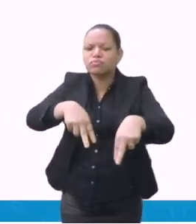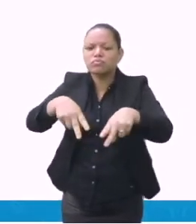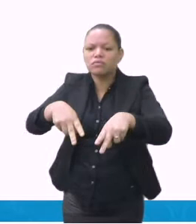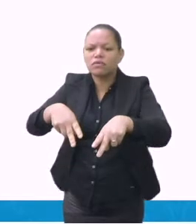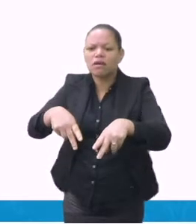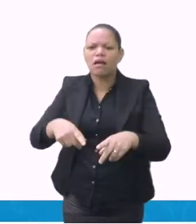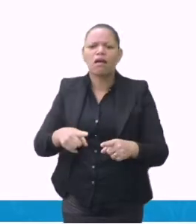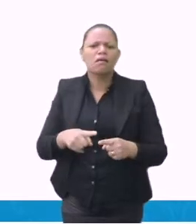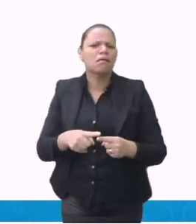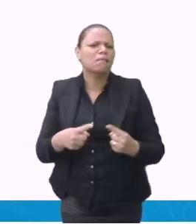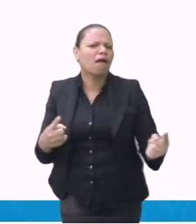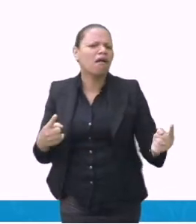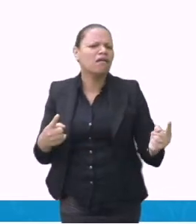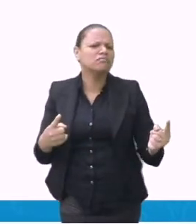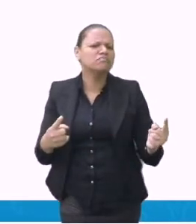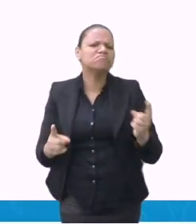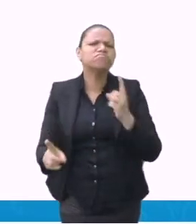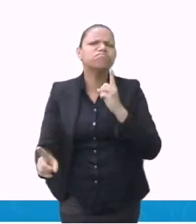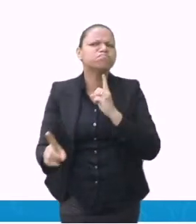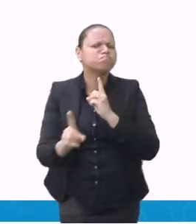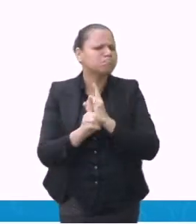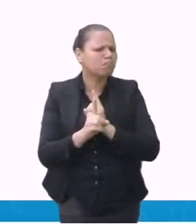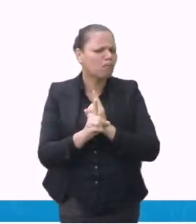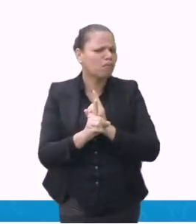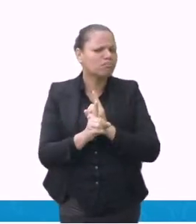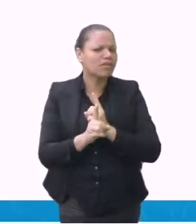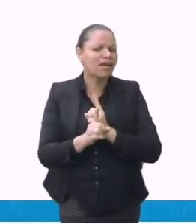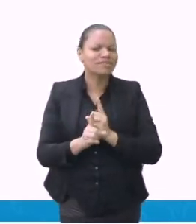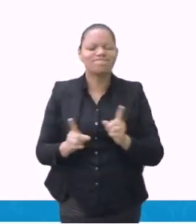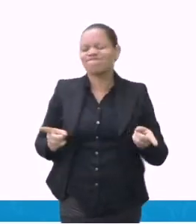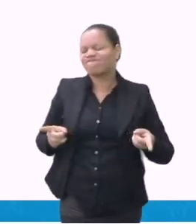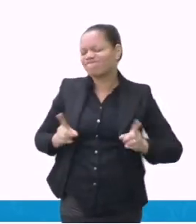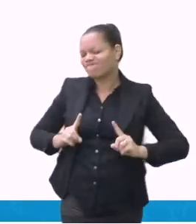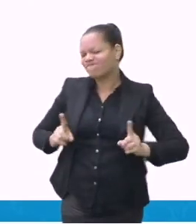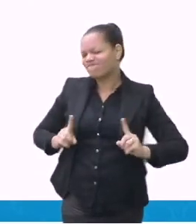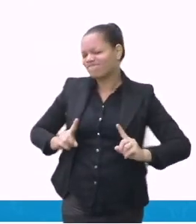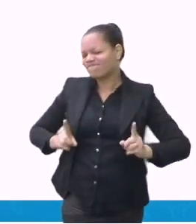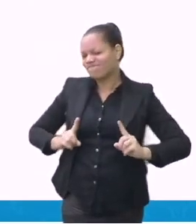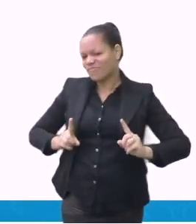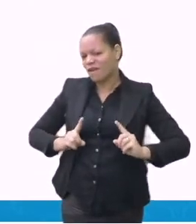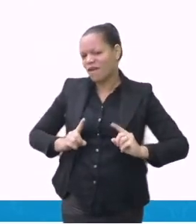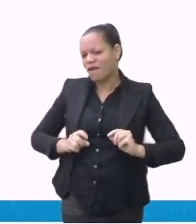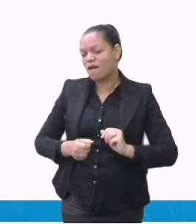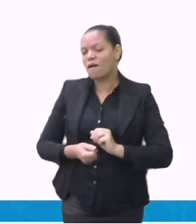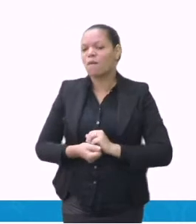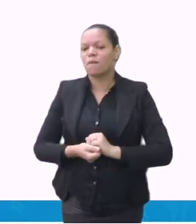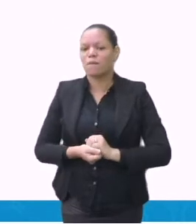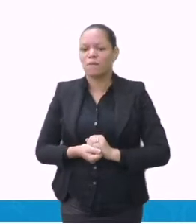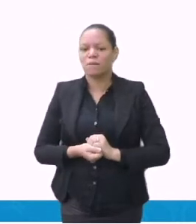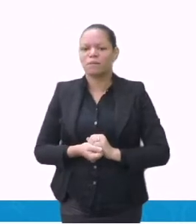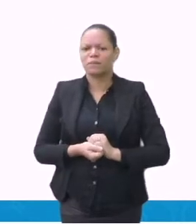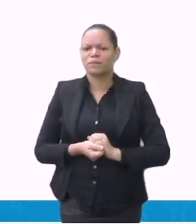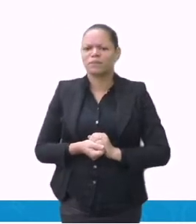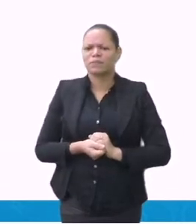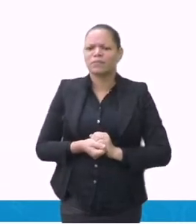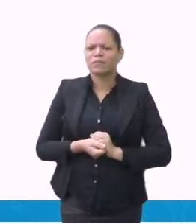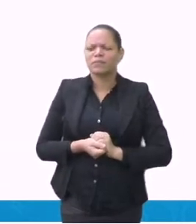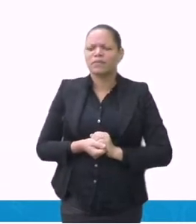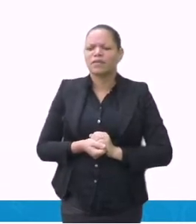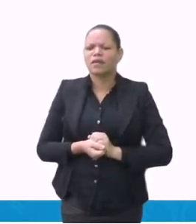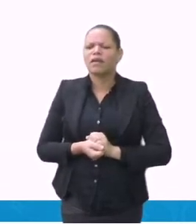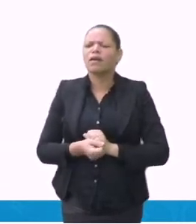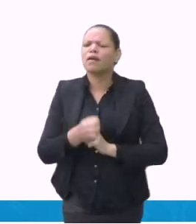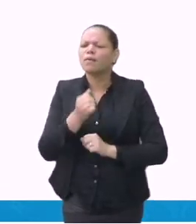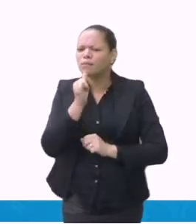elas virarem, mas se elas continuarem nesse caminho aqui, Rua 1 e Rua 2, elas não vão se encontrar e elas vão permanecer tendo